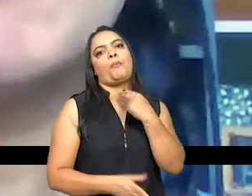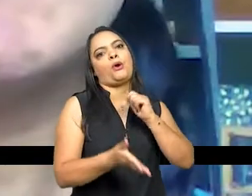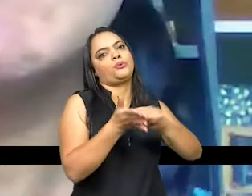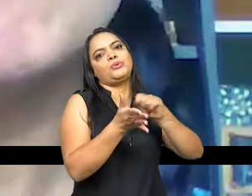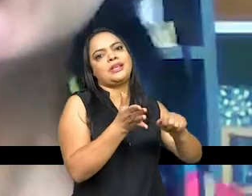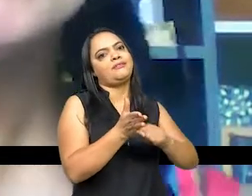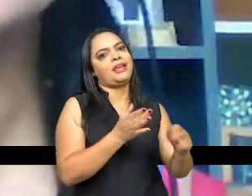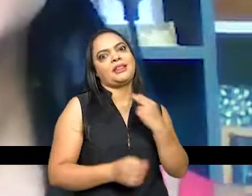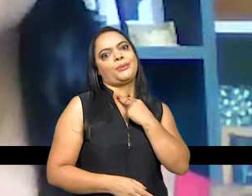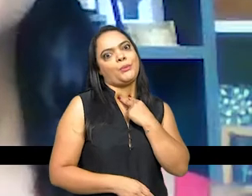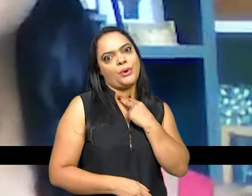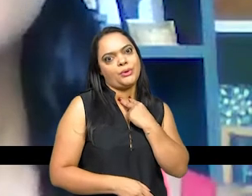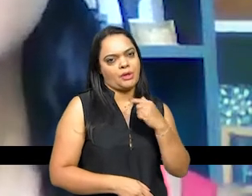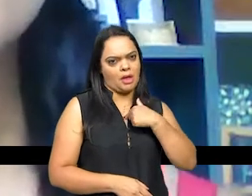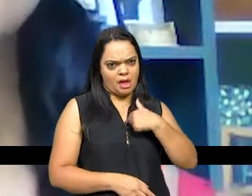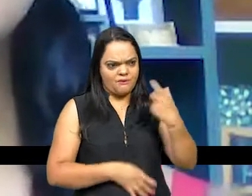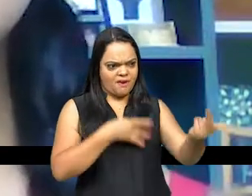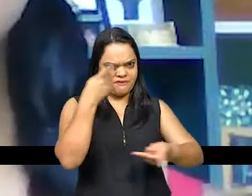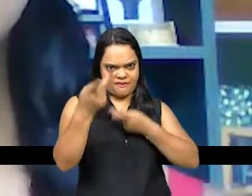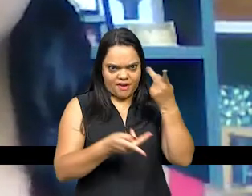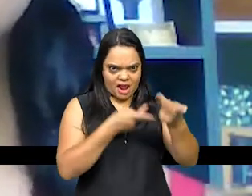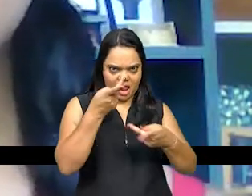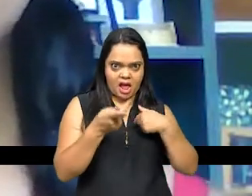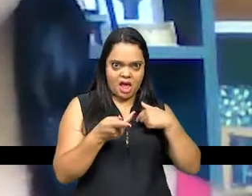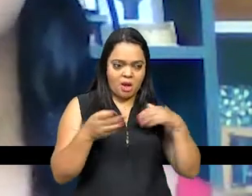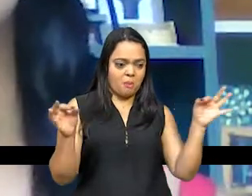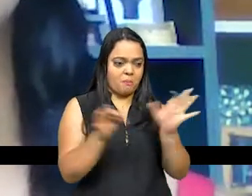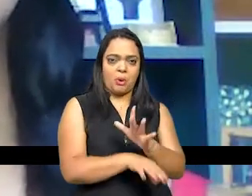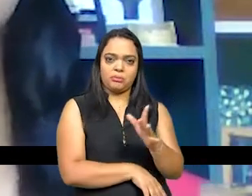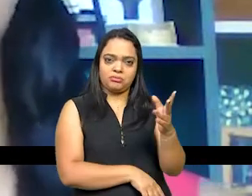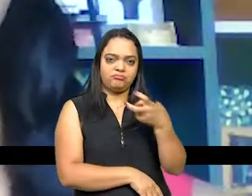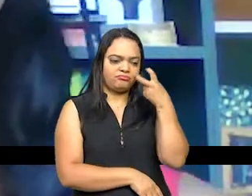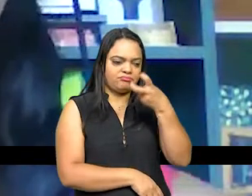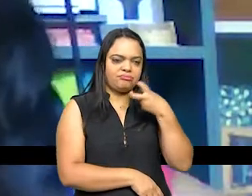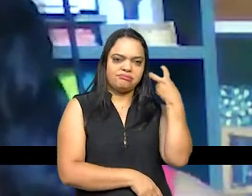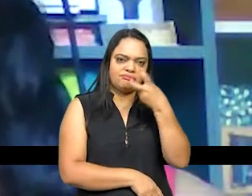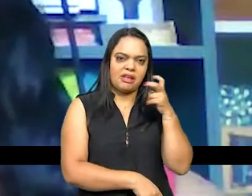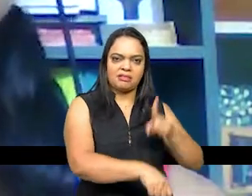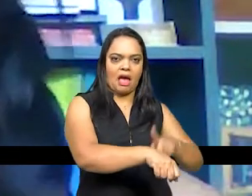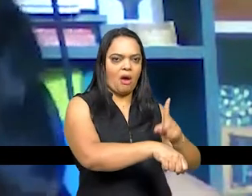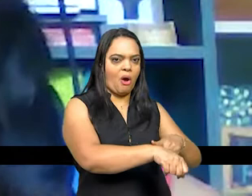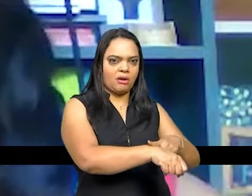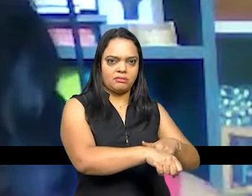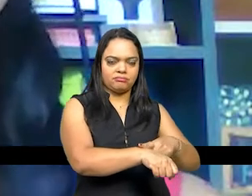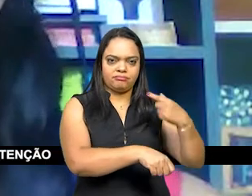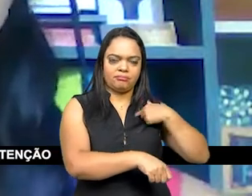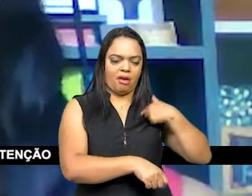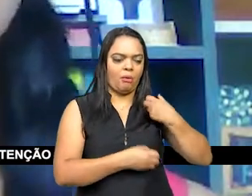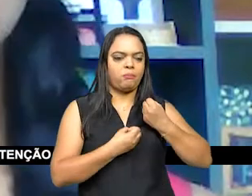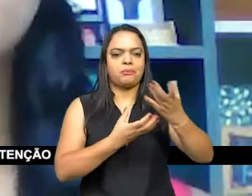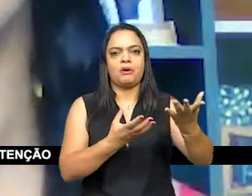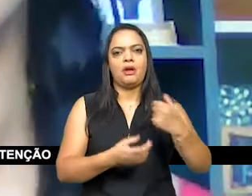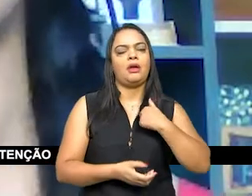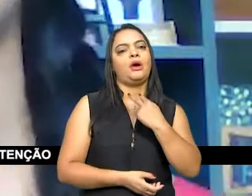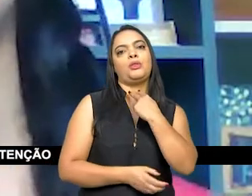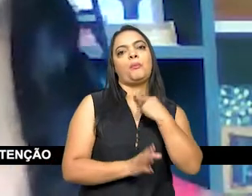isso. Tudo que eu tenho para dizer, eu vou dizer na oralidade, vai ser lá ao vivo. Eu não posso te produzir um texto